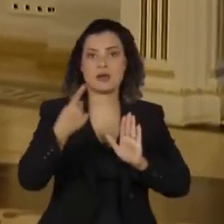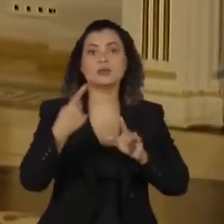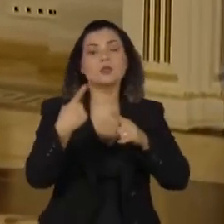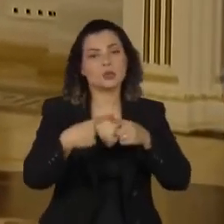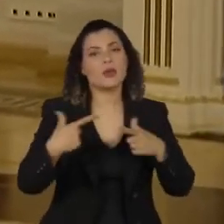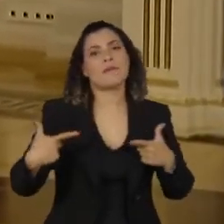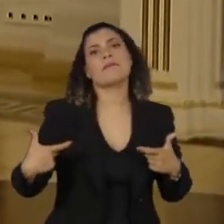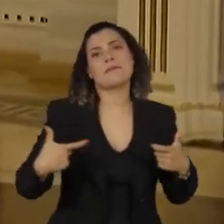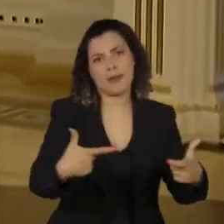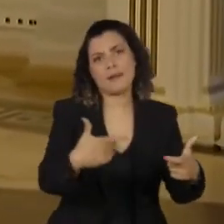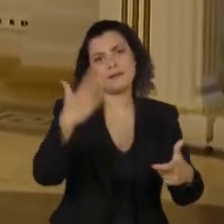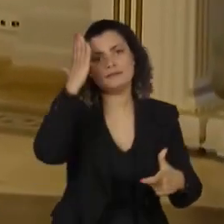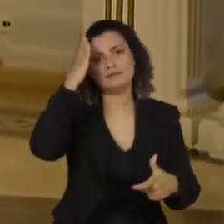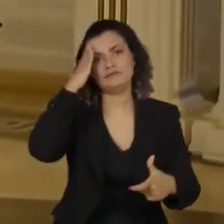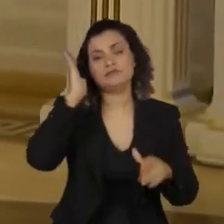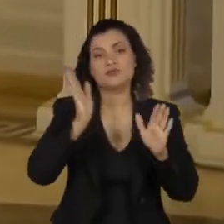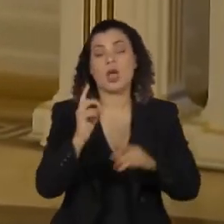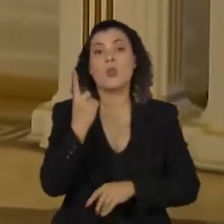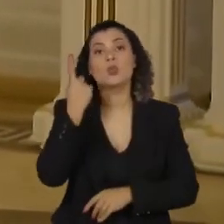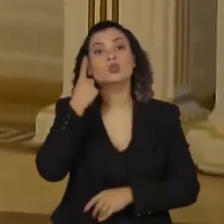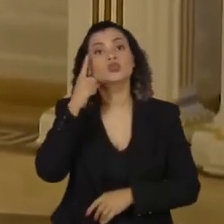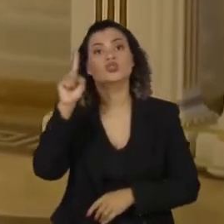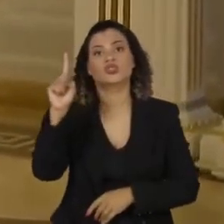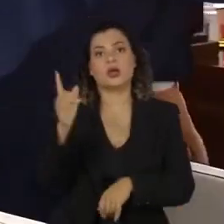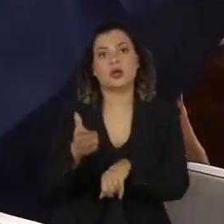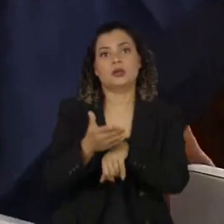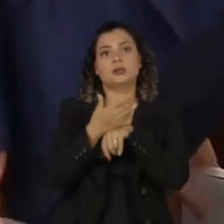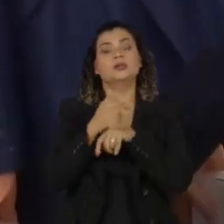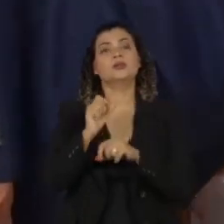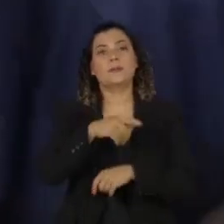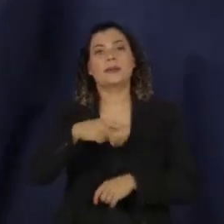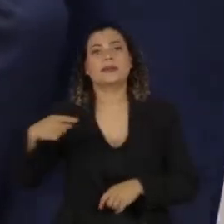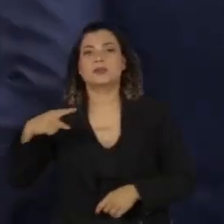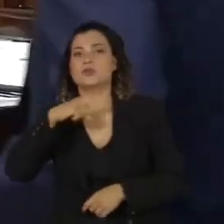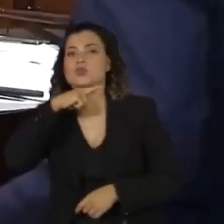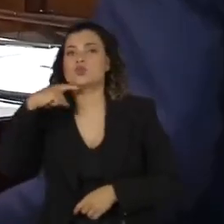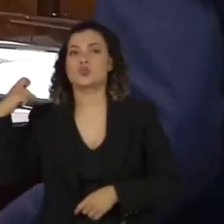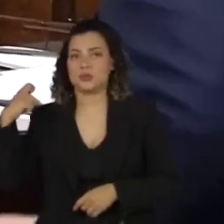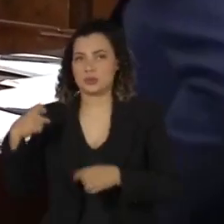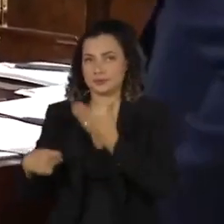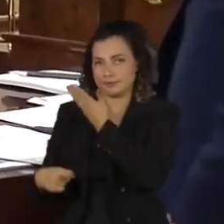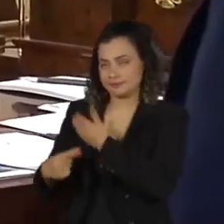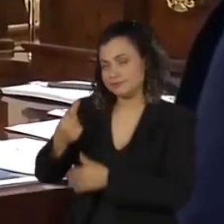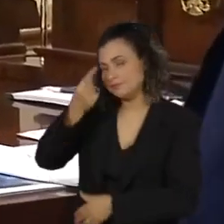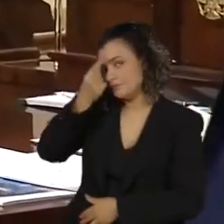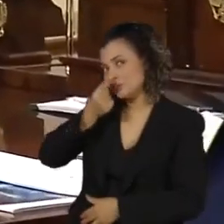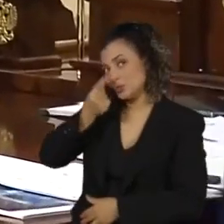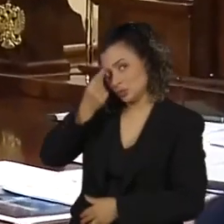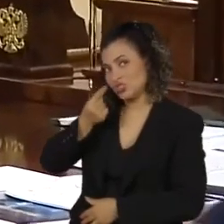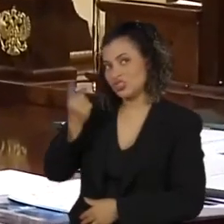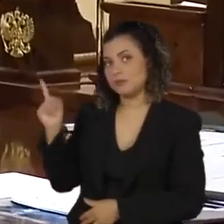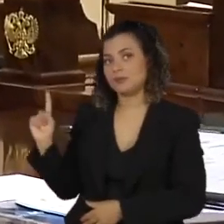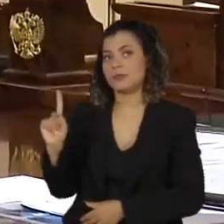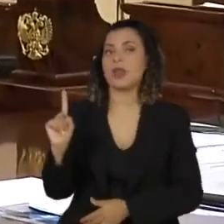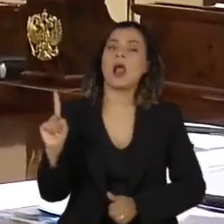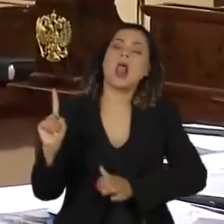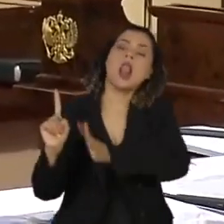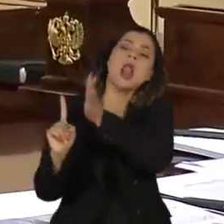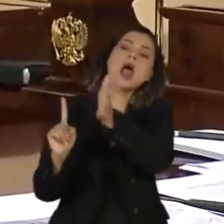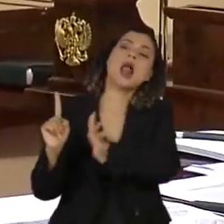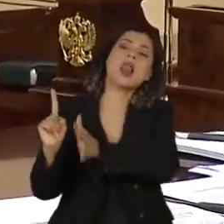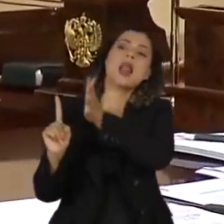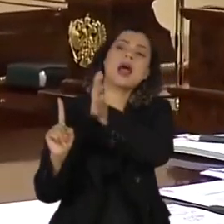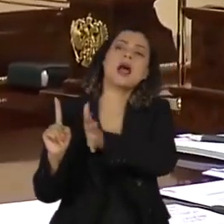em guerra acontece um dia antes do presidente da Rússia imir Putin fazer um grande discurso para